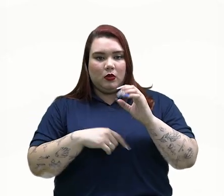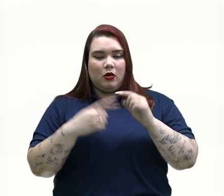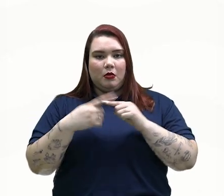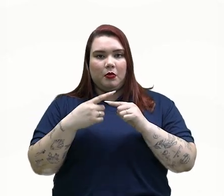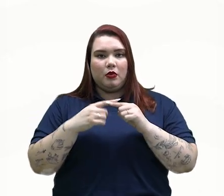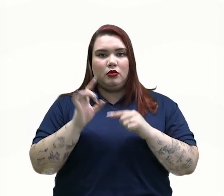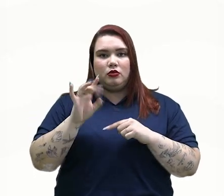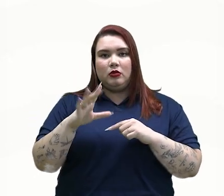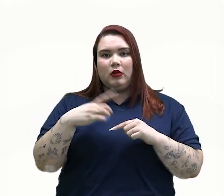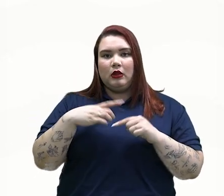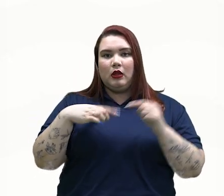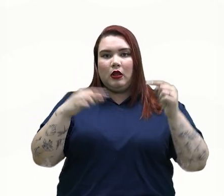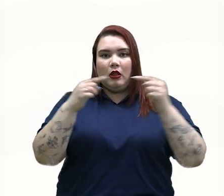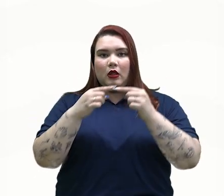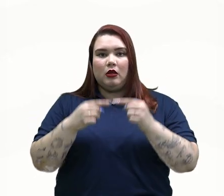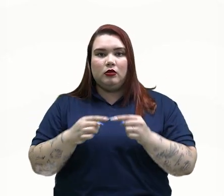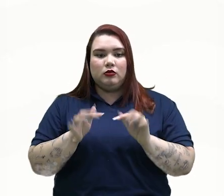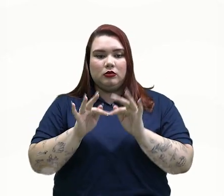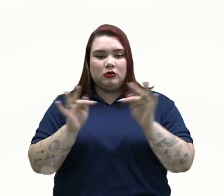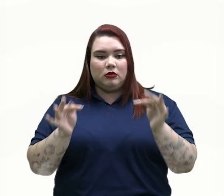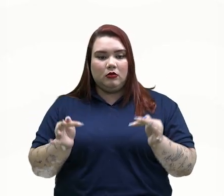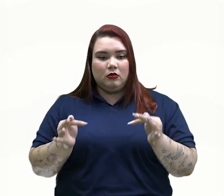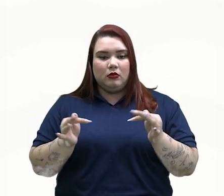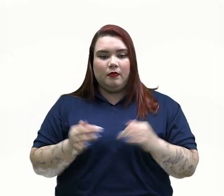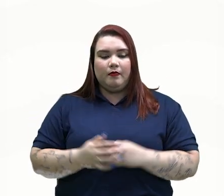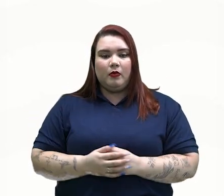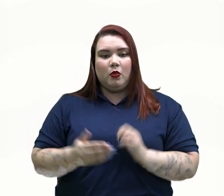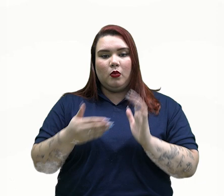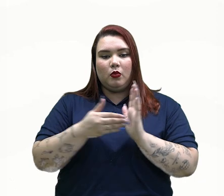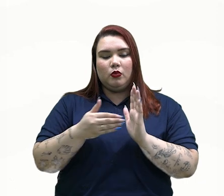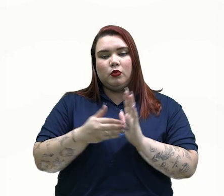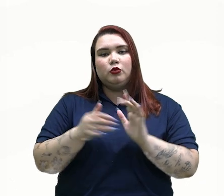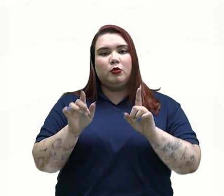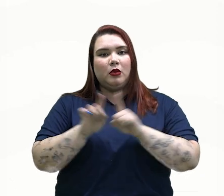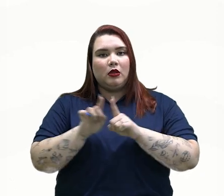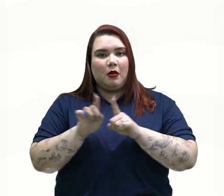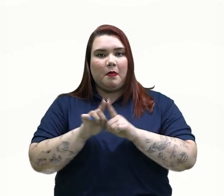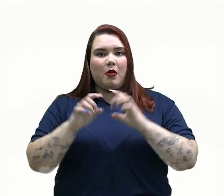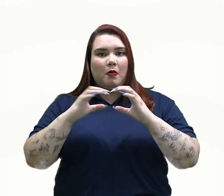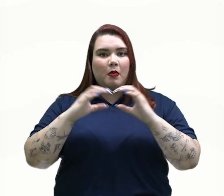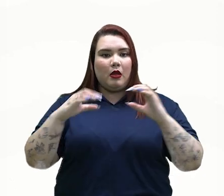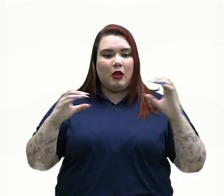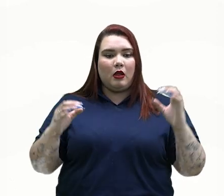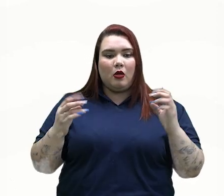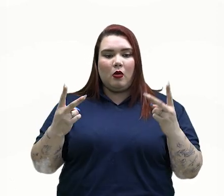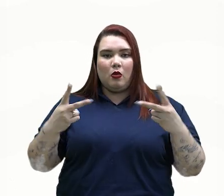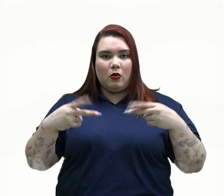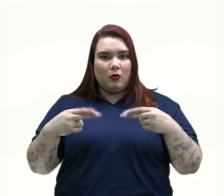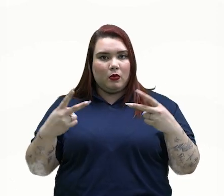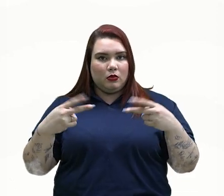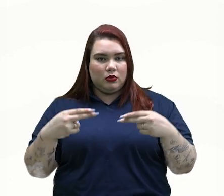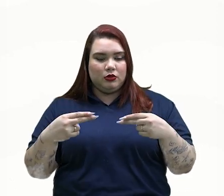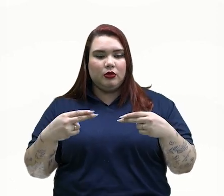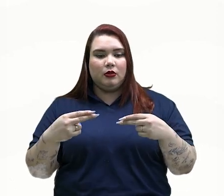ligações simples. E por último, ela também é homogênea,